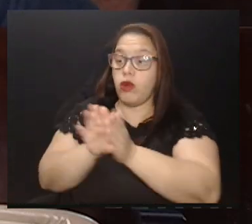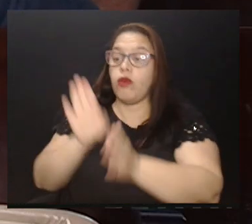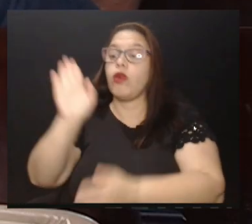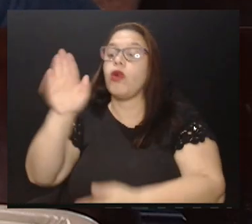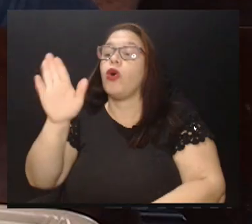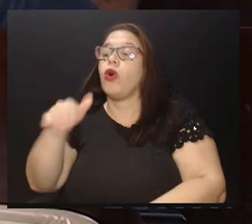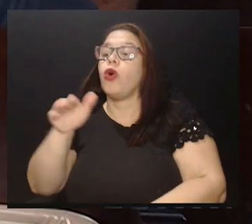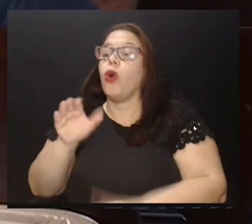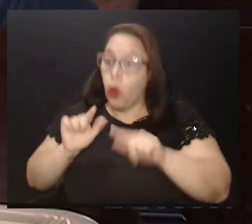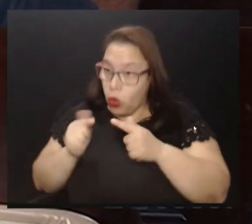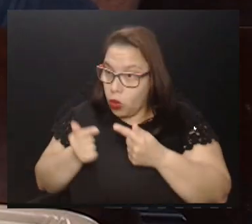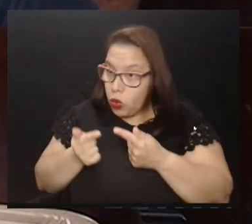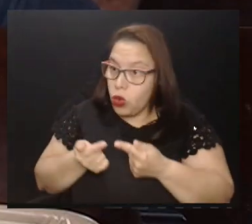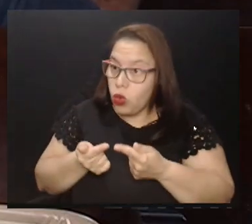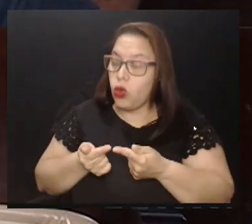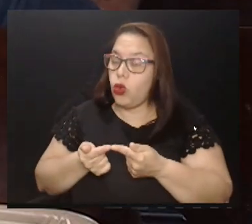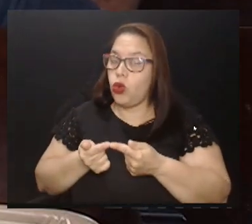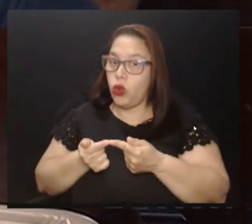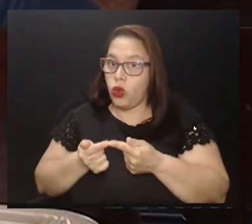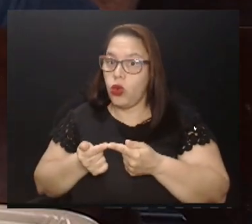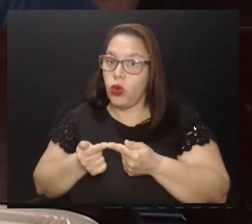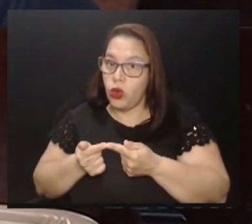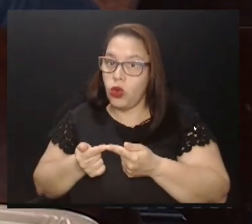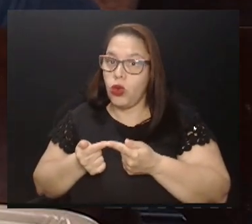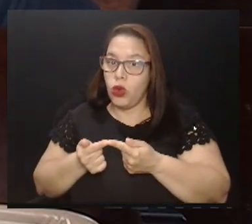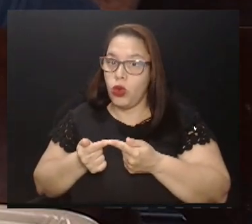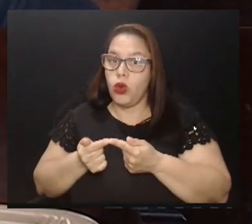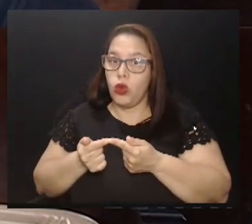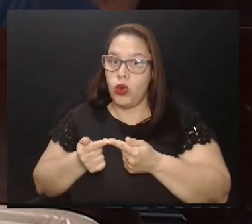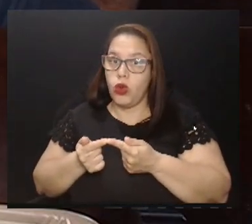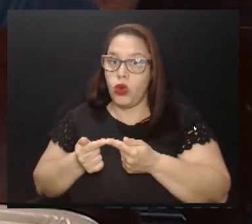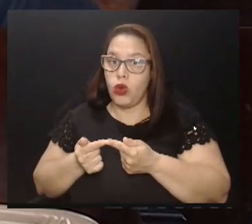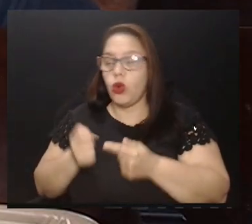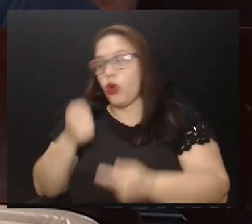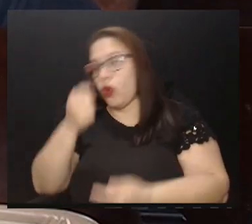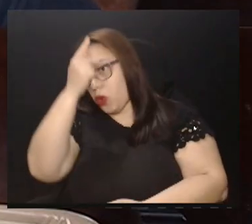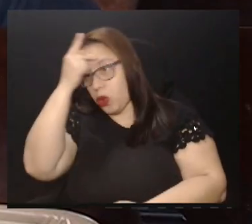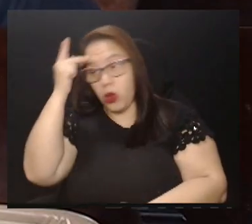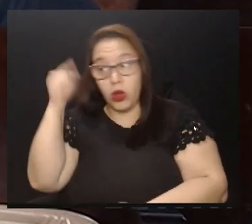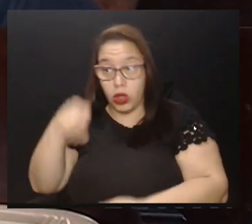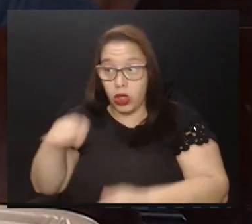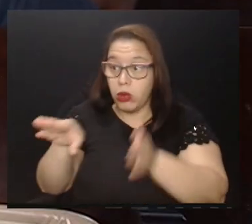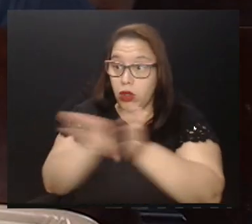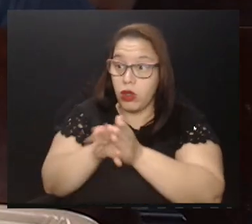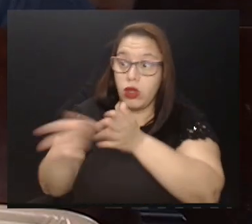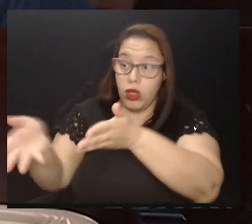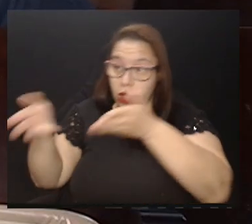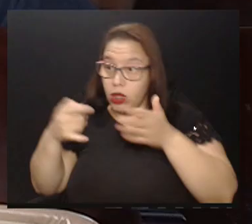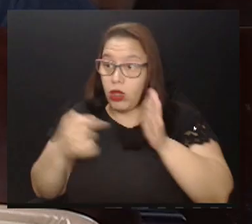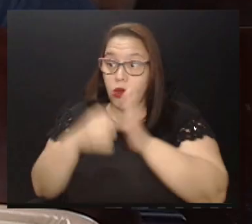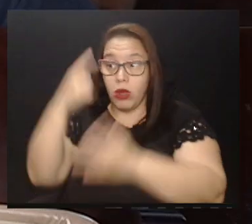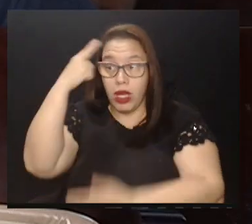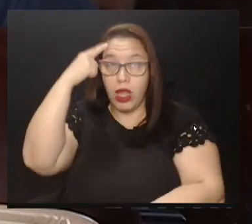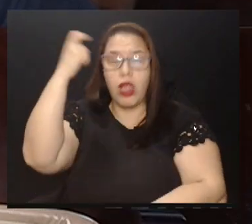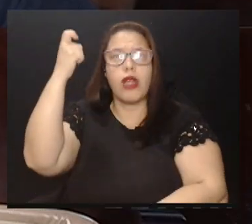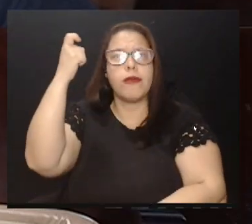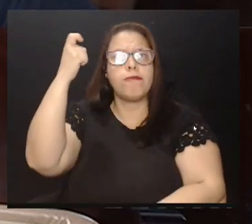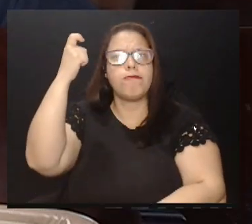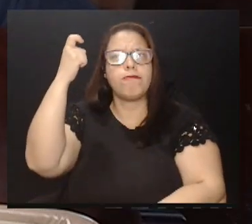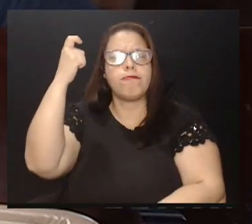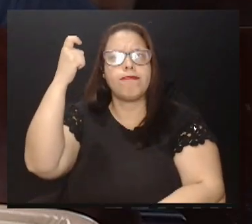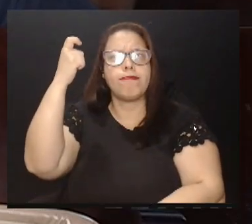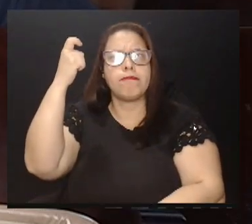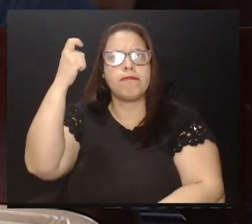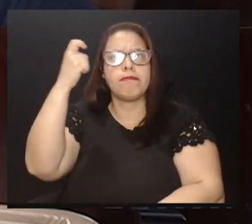né, ou alguém chega para você e traz para você uma ideia, né, ideias de uma narrativa que ele gostaria